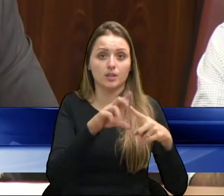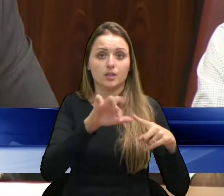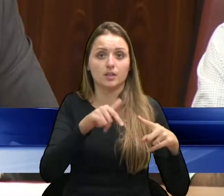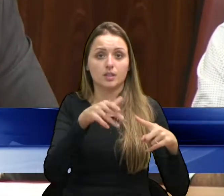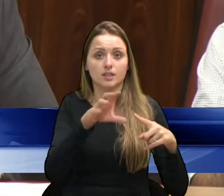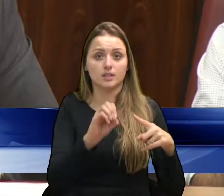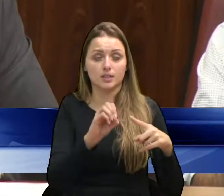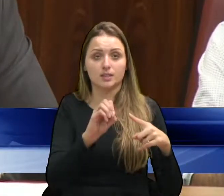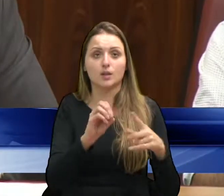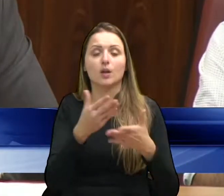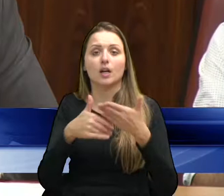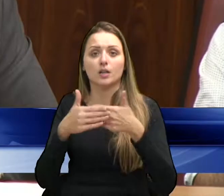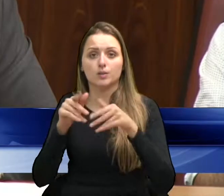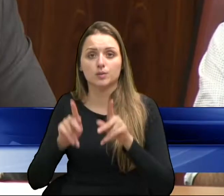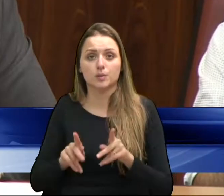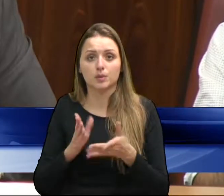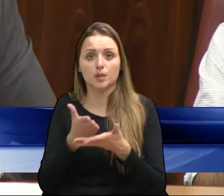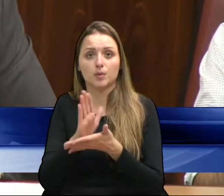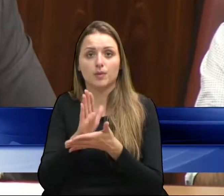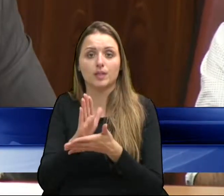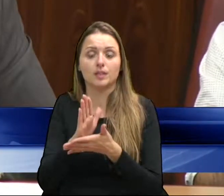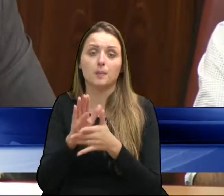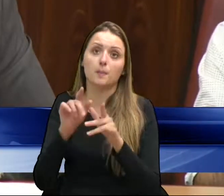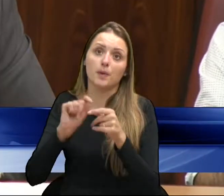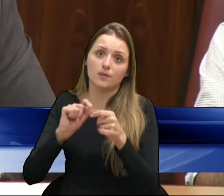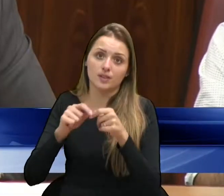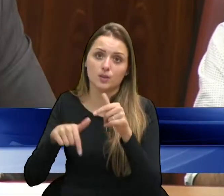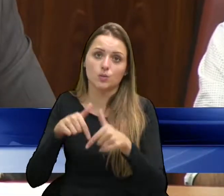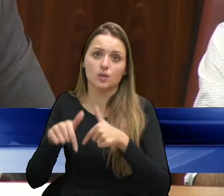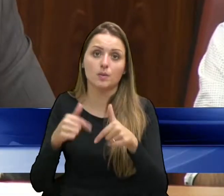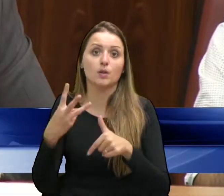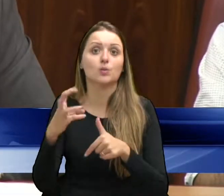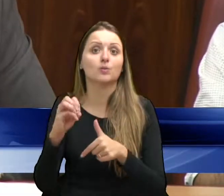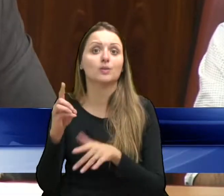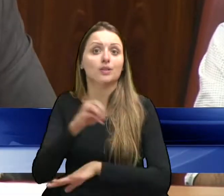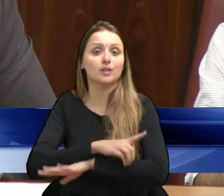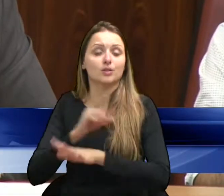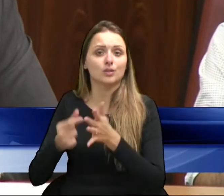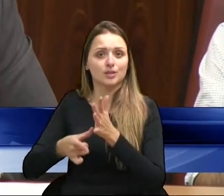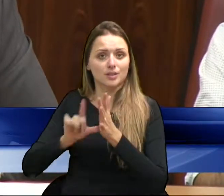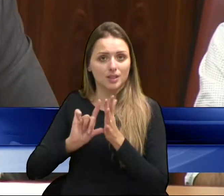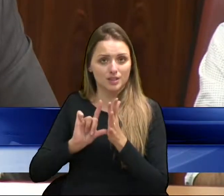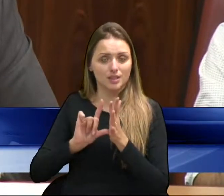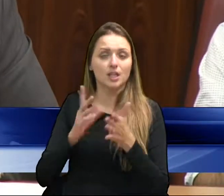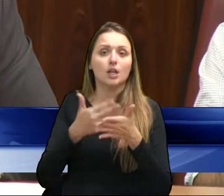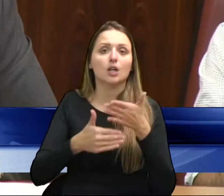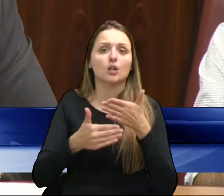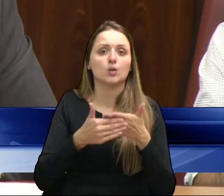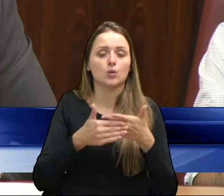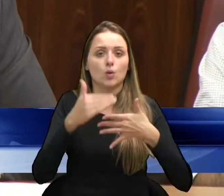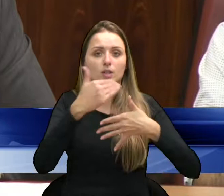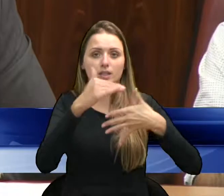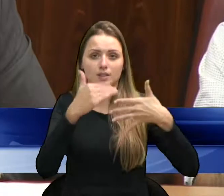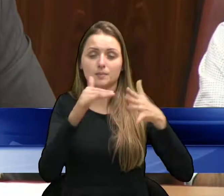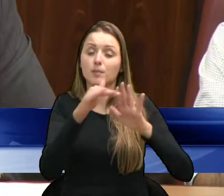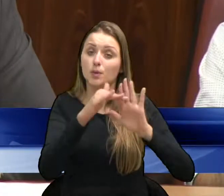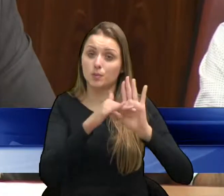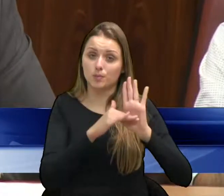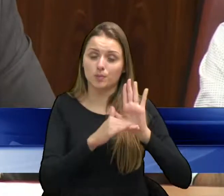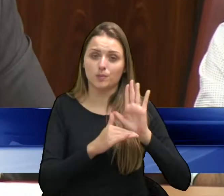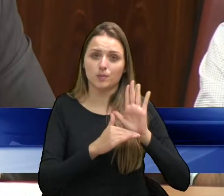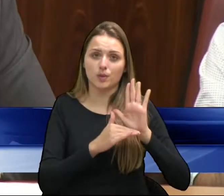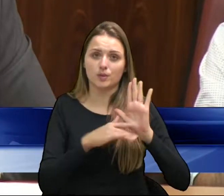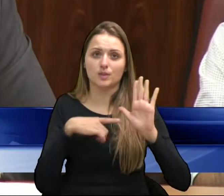aos então autorizados a prestar o serviço com 30 dias de antecedência. As medidas sugeridas visam uma transição harmoniosa e